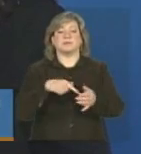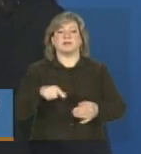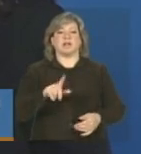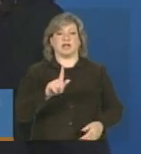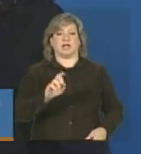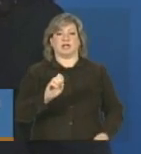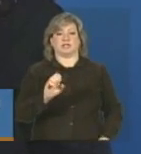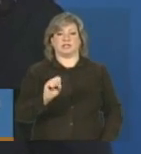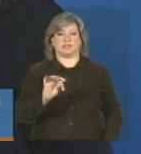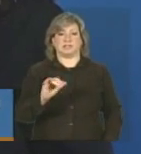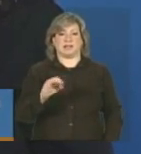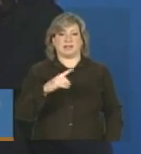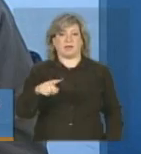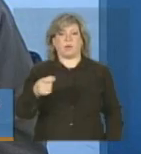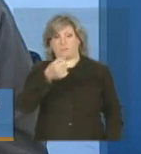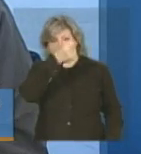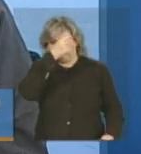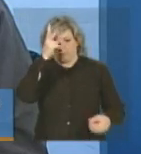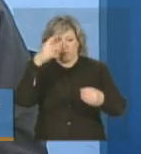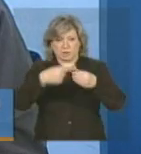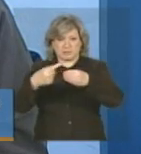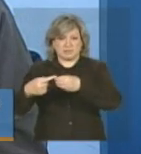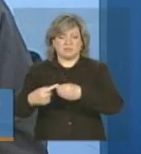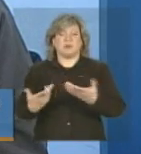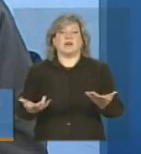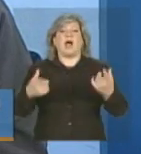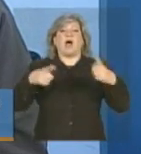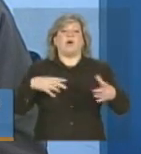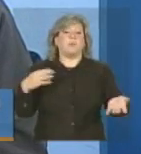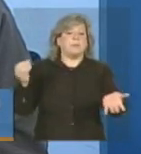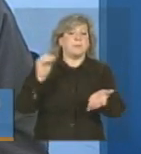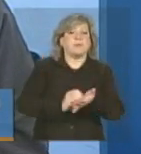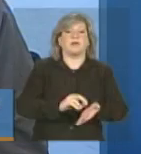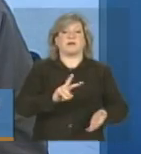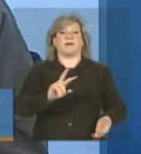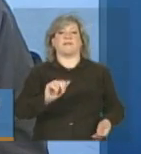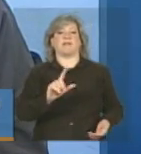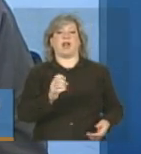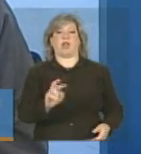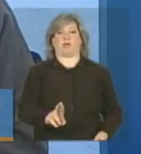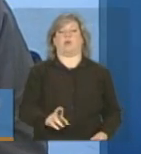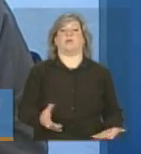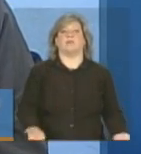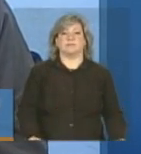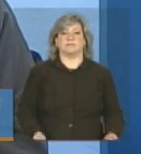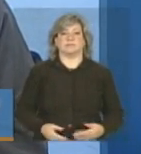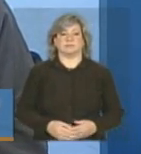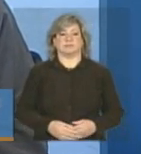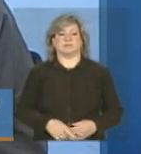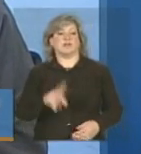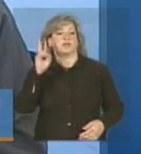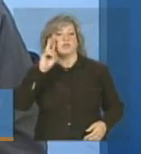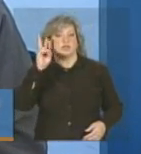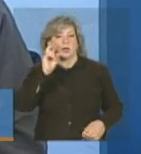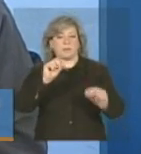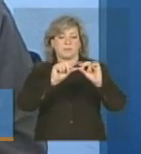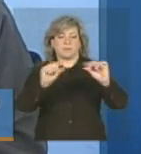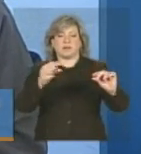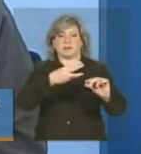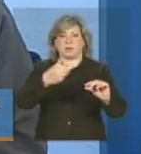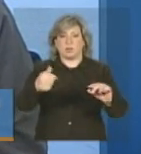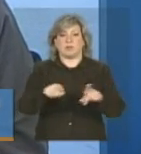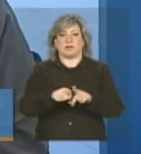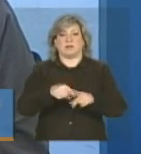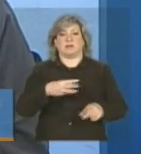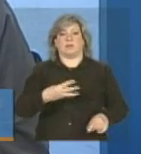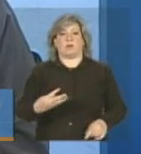municipal. Onde devo inserir valores? Ele está se referindo às questões 31 e 34 do